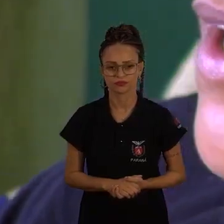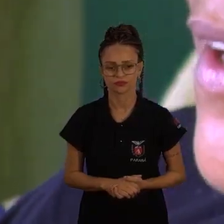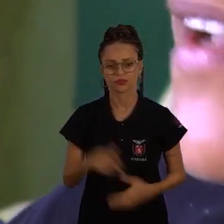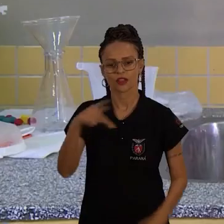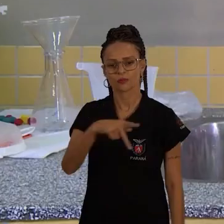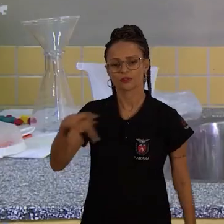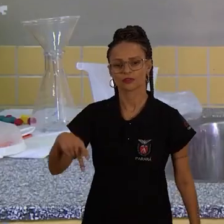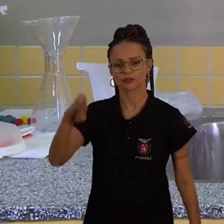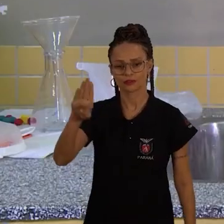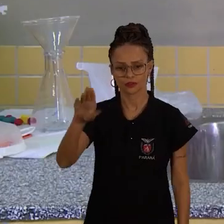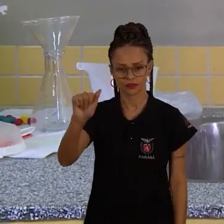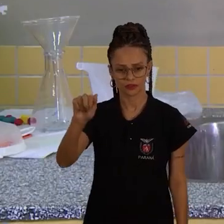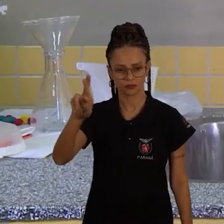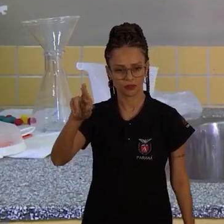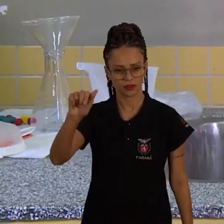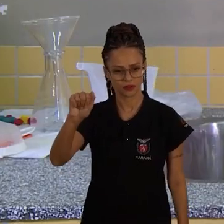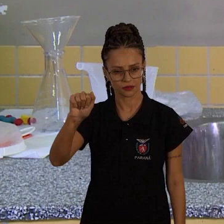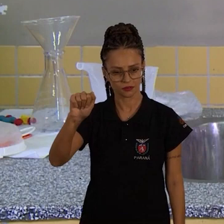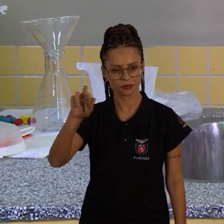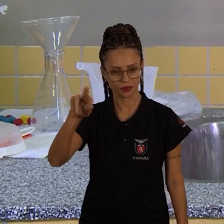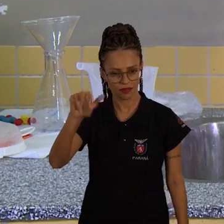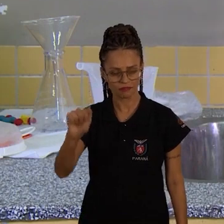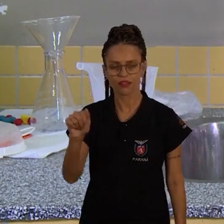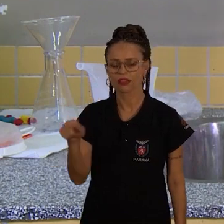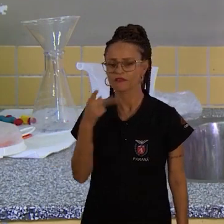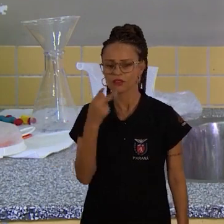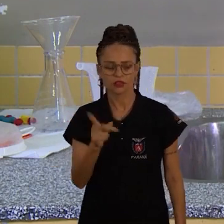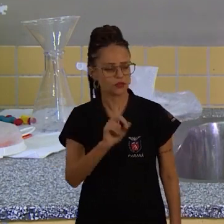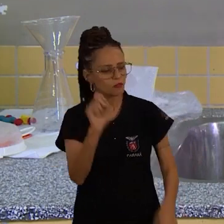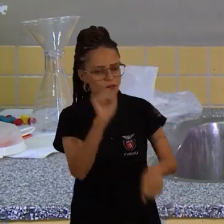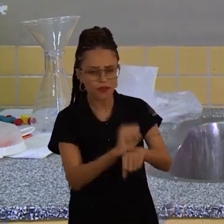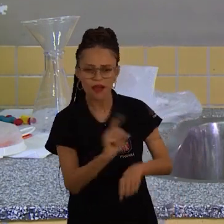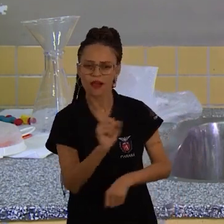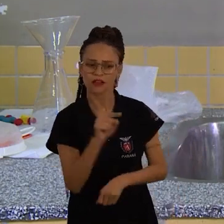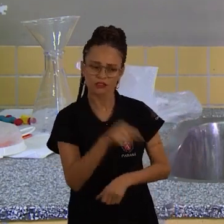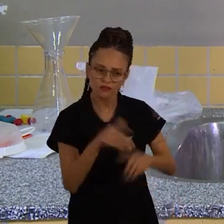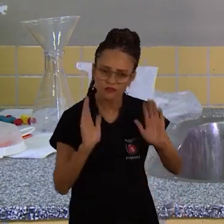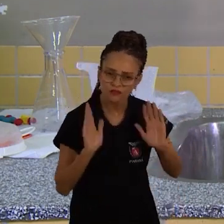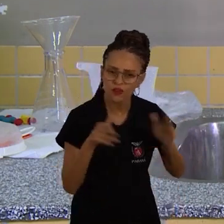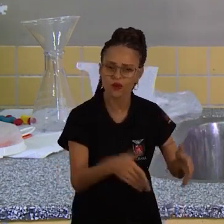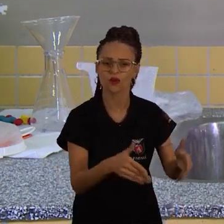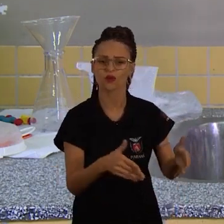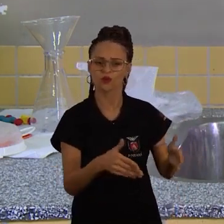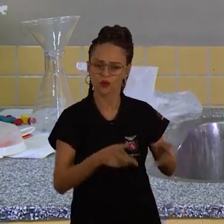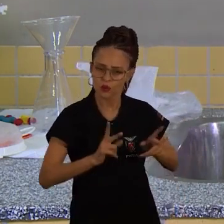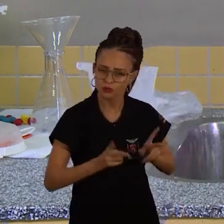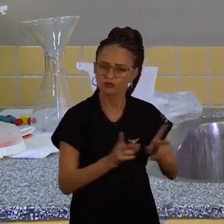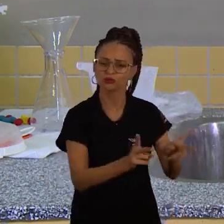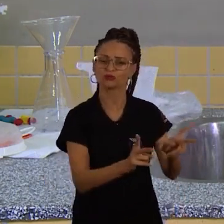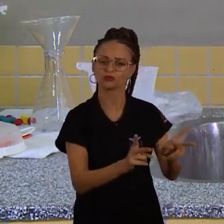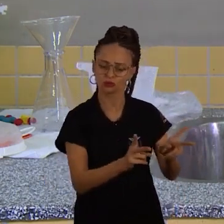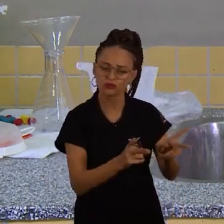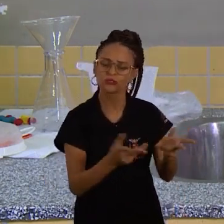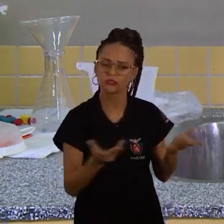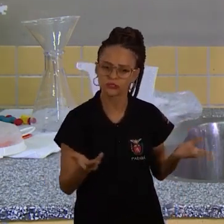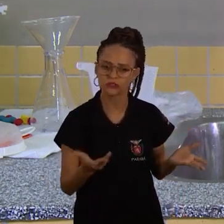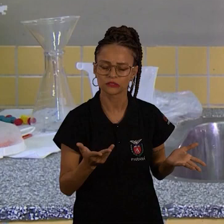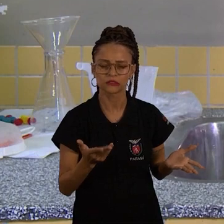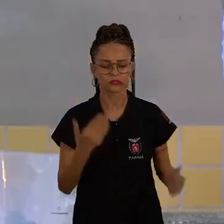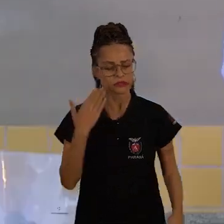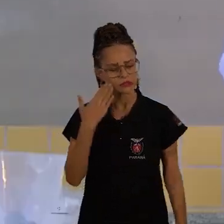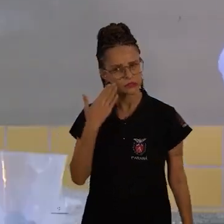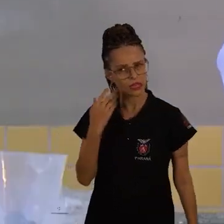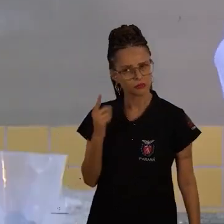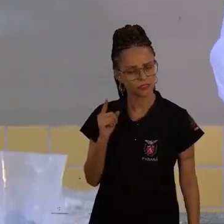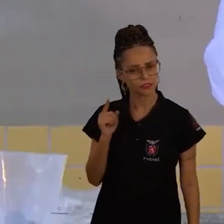Professora Bárbara, né? Ela fala, não pare, Adri, né? Você tem um foco, continue. Você sabe que